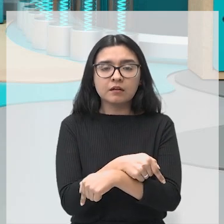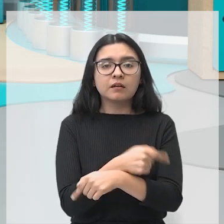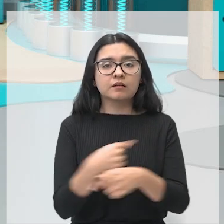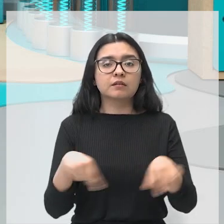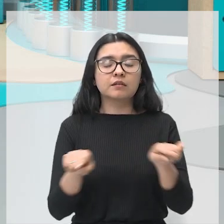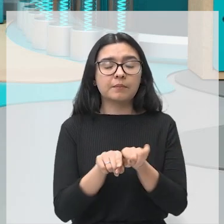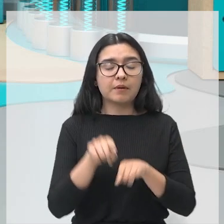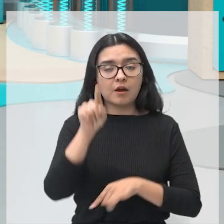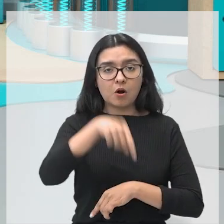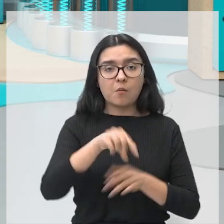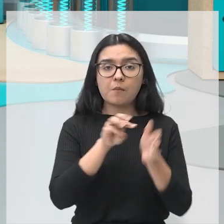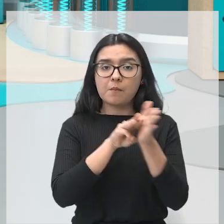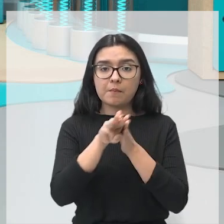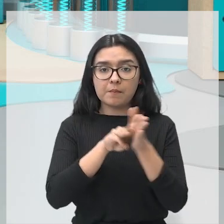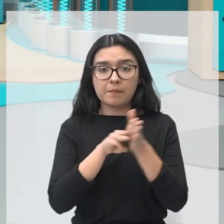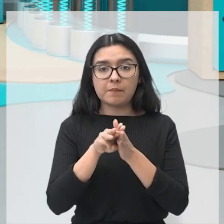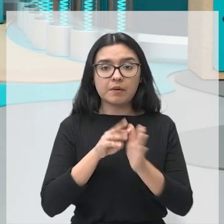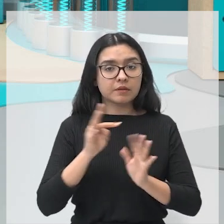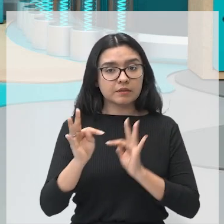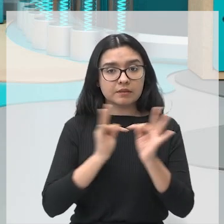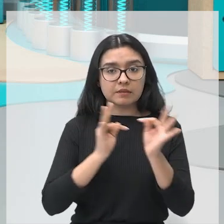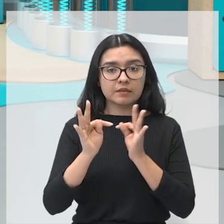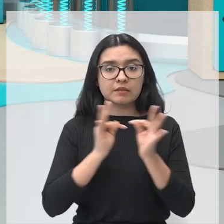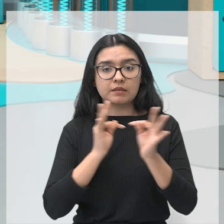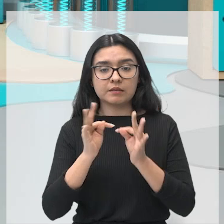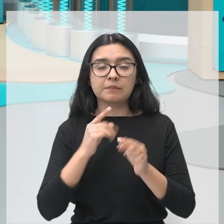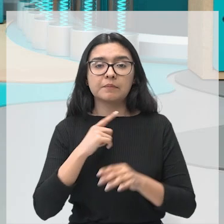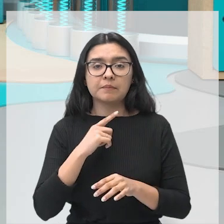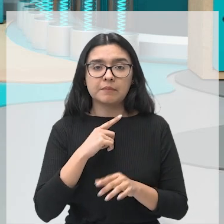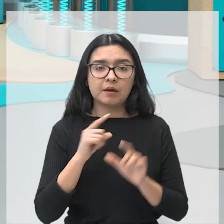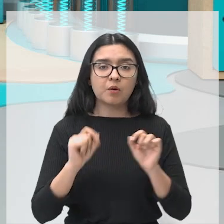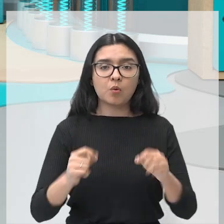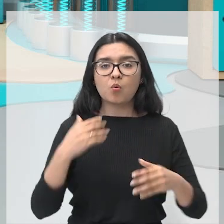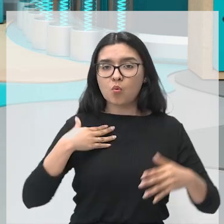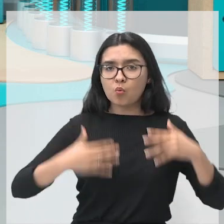aquele método de tratamento que você estala o corpo